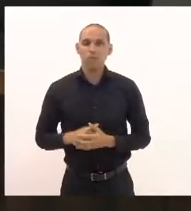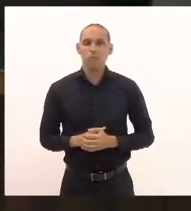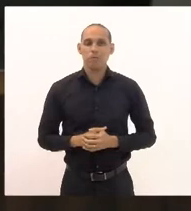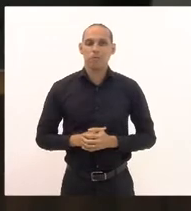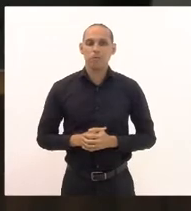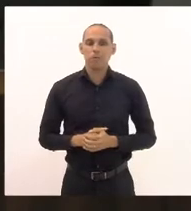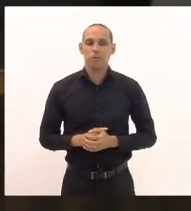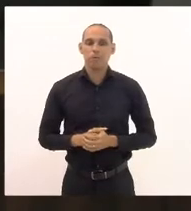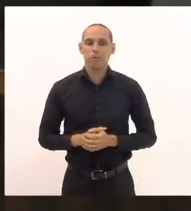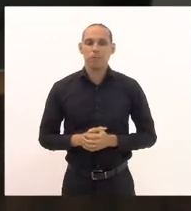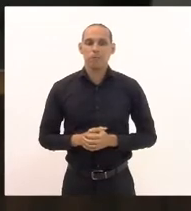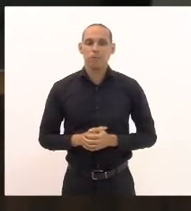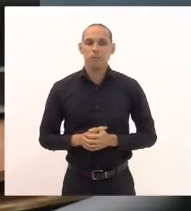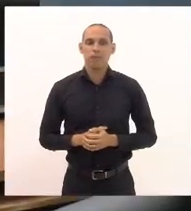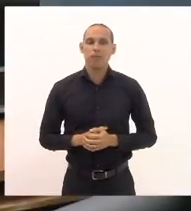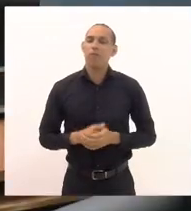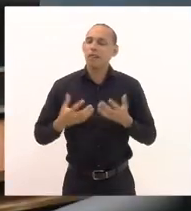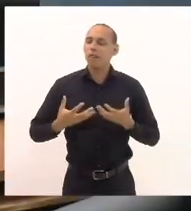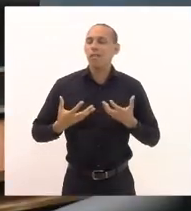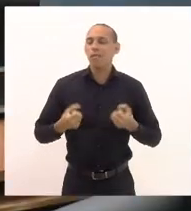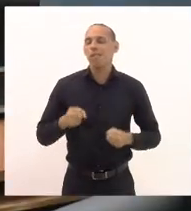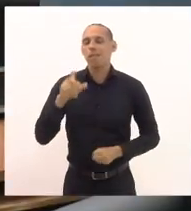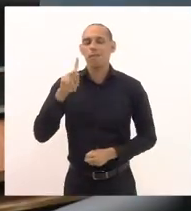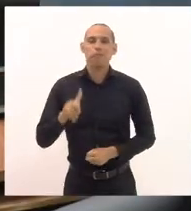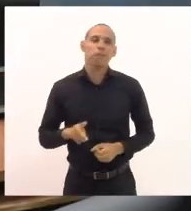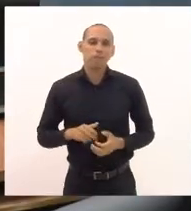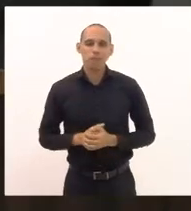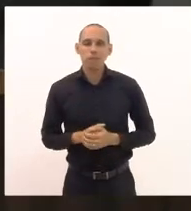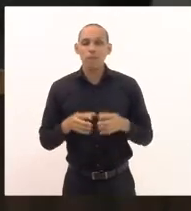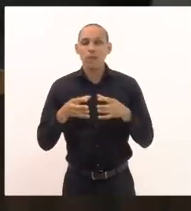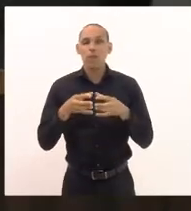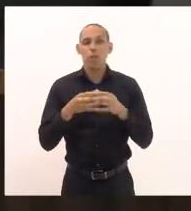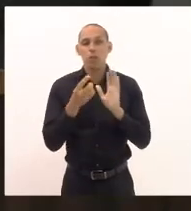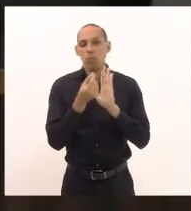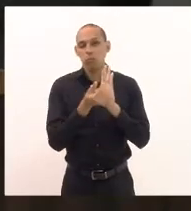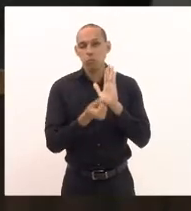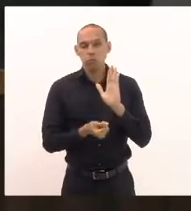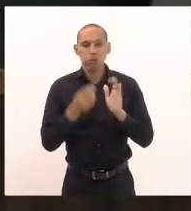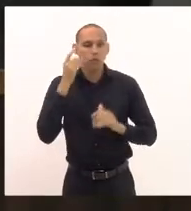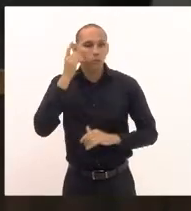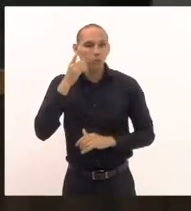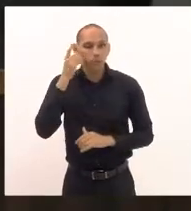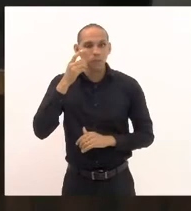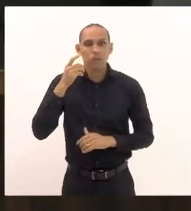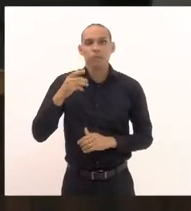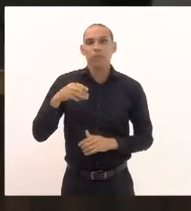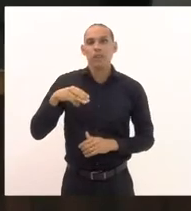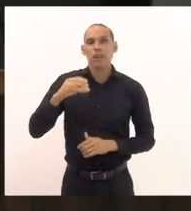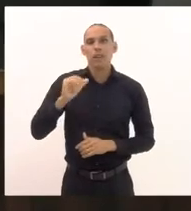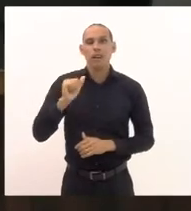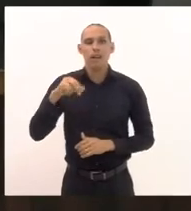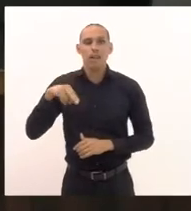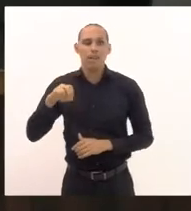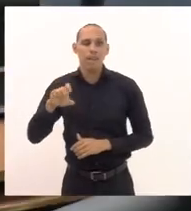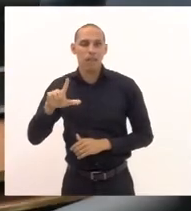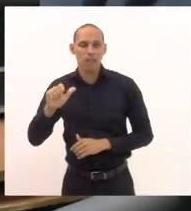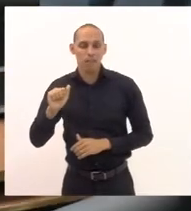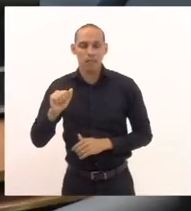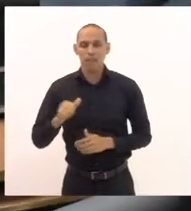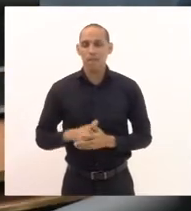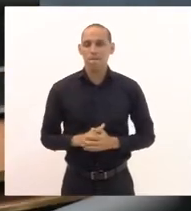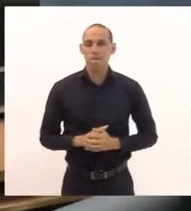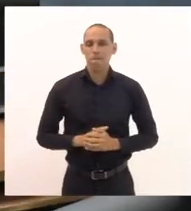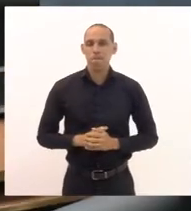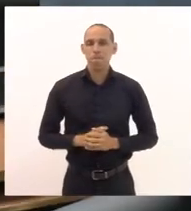Carlos Macedo. Favorável, presidente. Pela Comissão de Orçamento, deputado Márcio Canella.